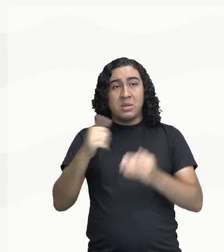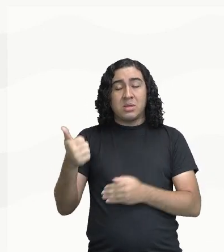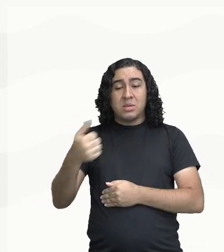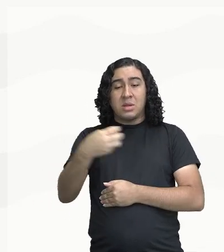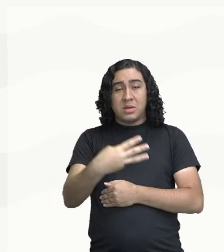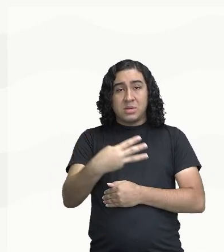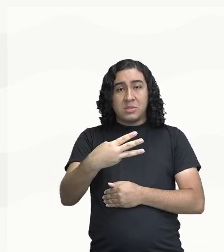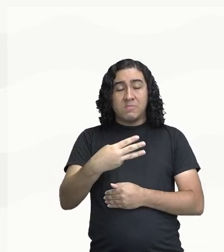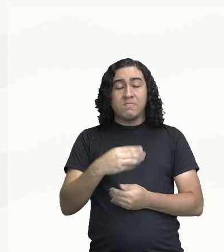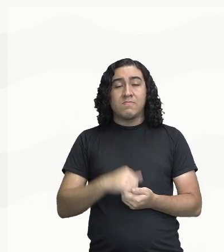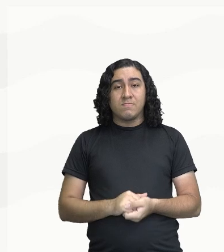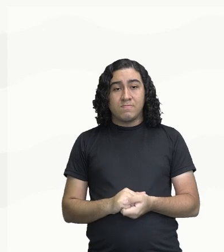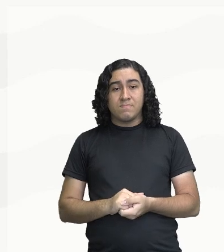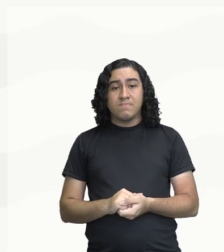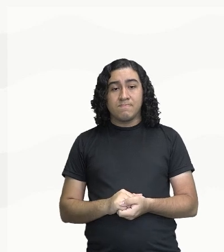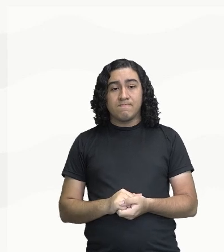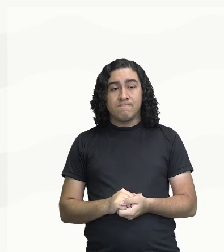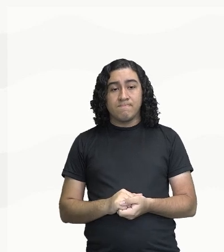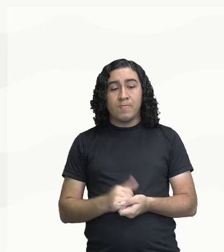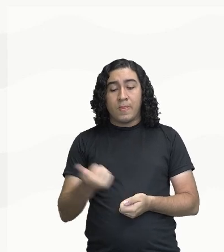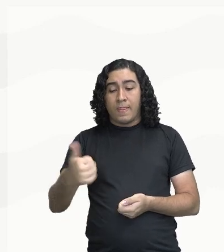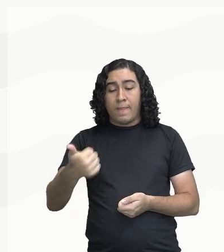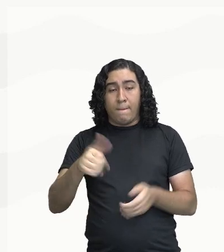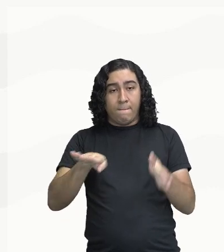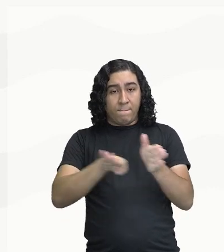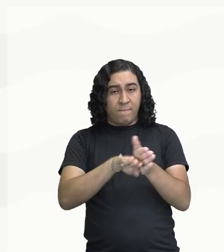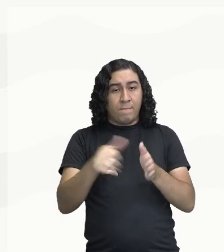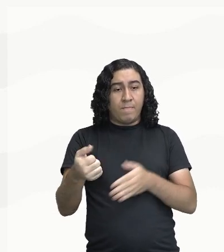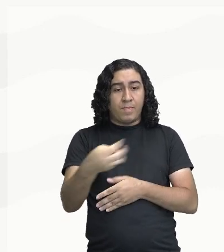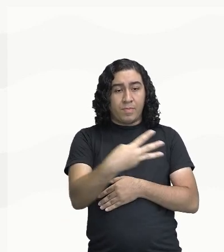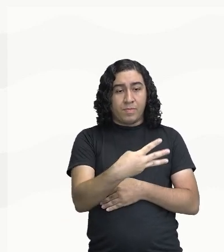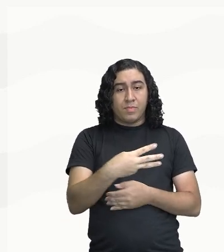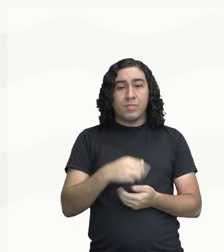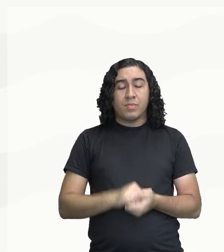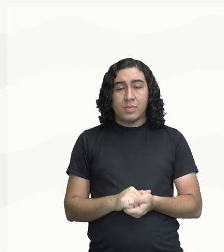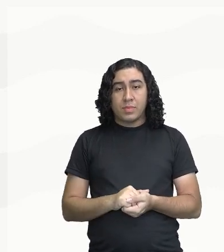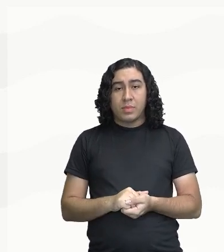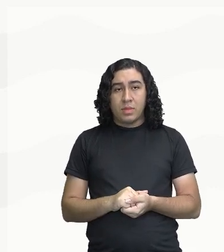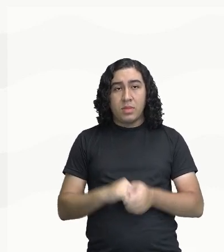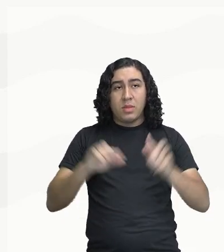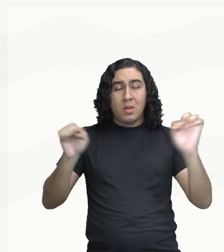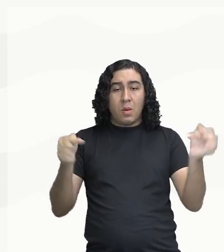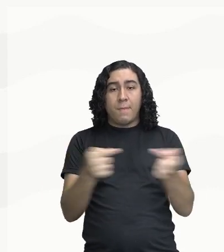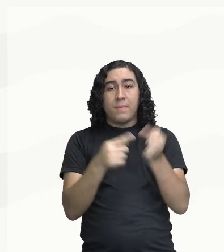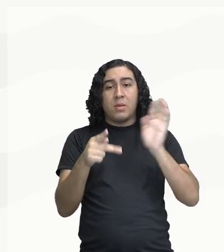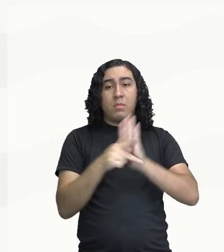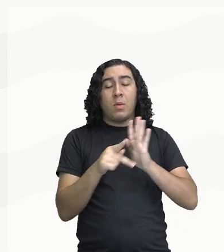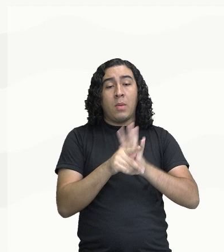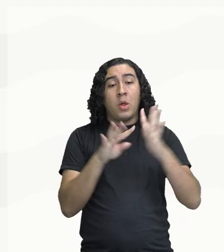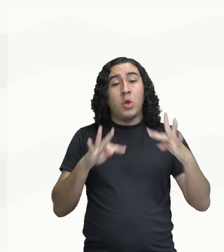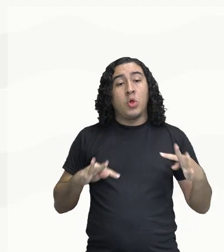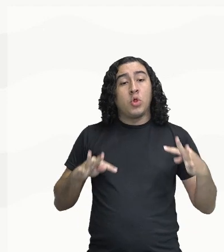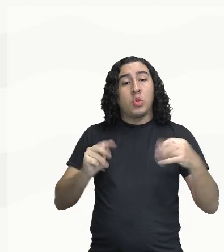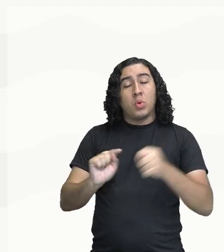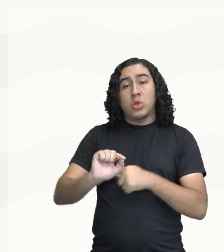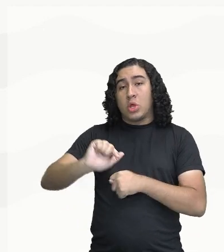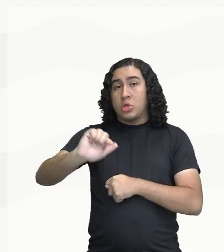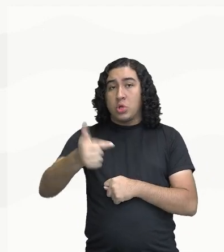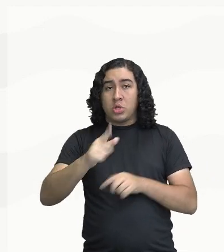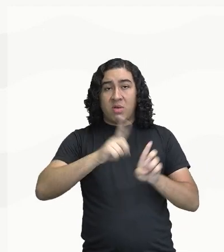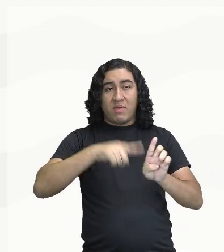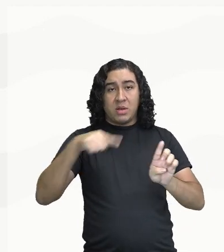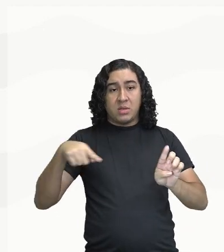13 salários mínimos, entre 11 e 13 salários mínimos. E isso vai valer para todas as outras